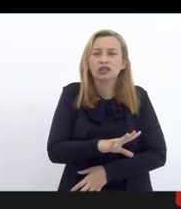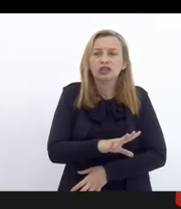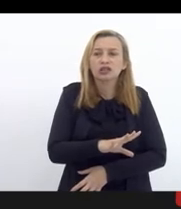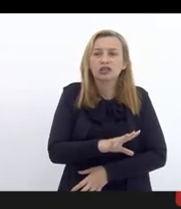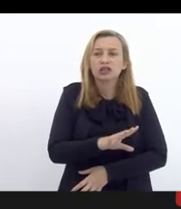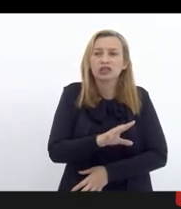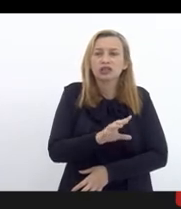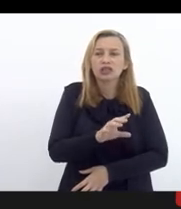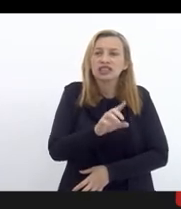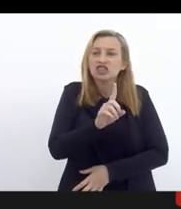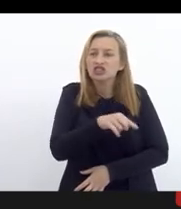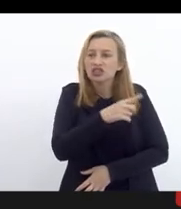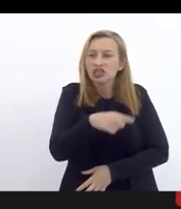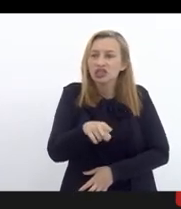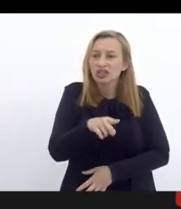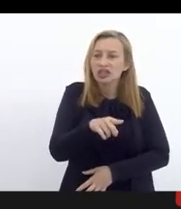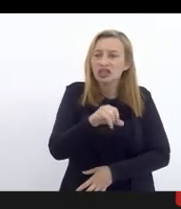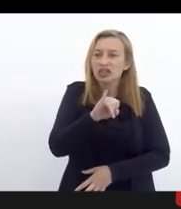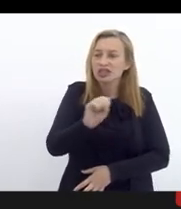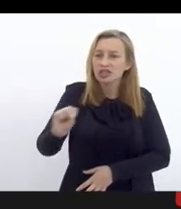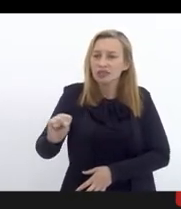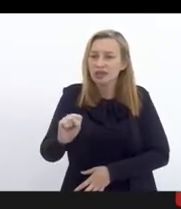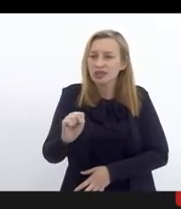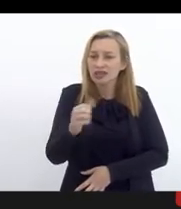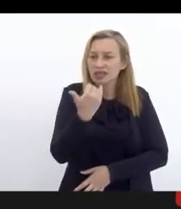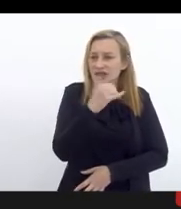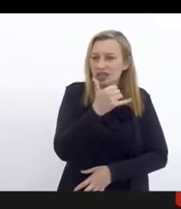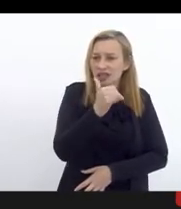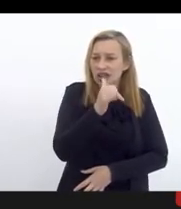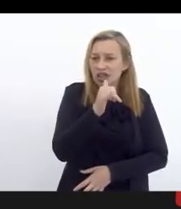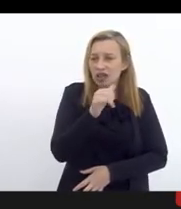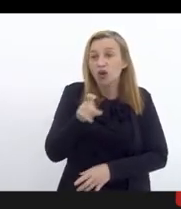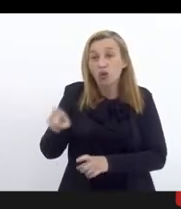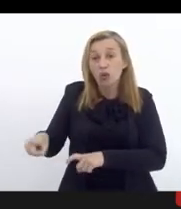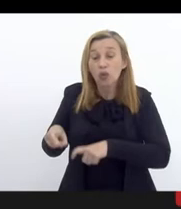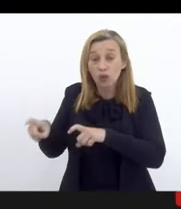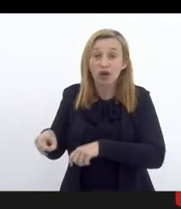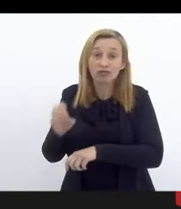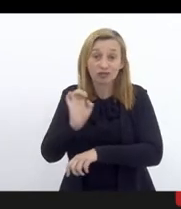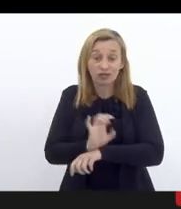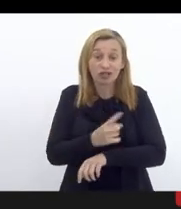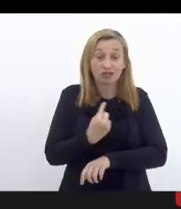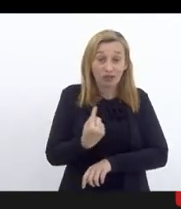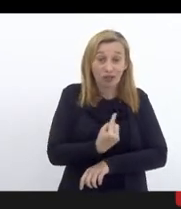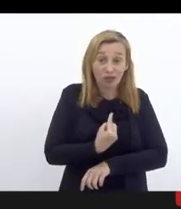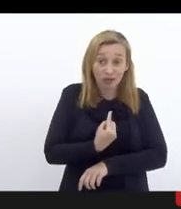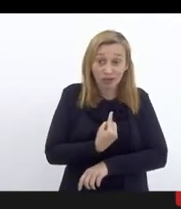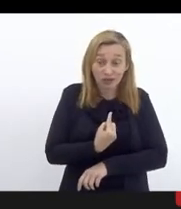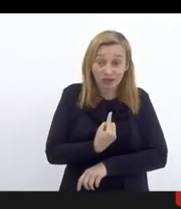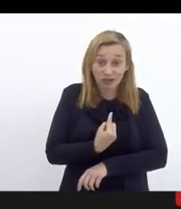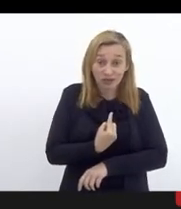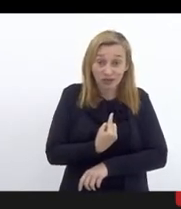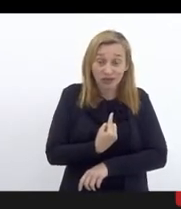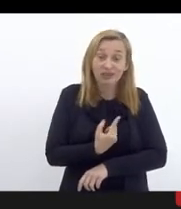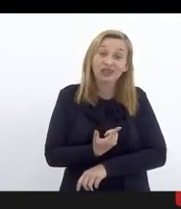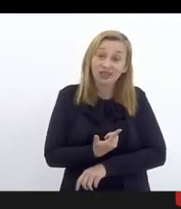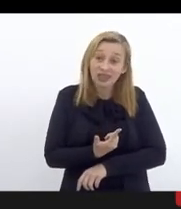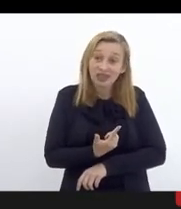o ICMS da energia elétrica rural no nosso estado, dão